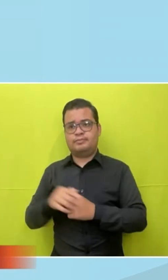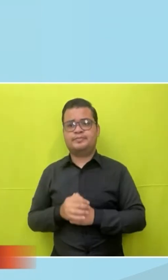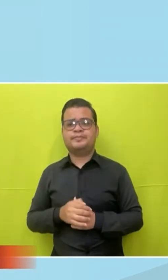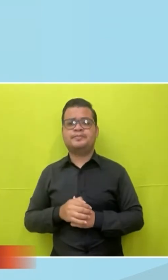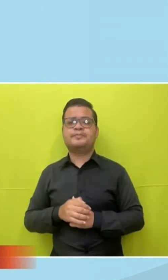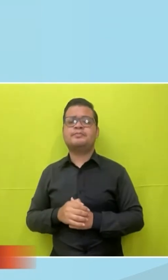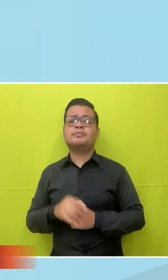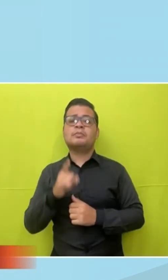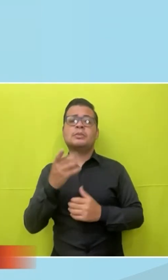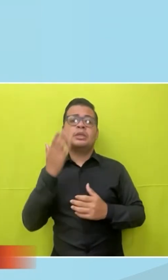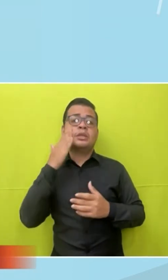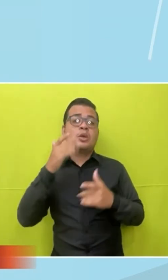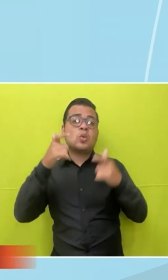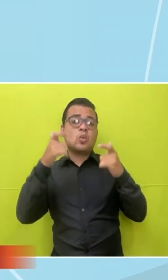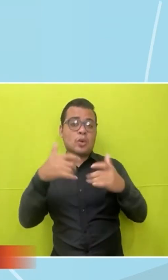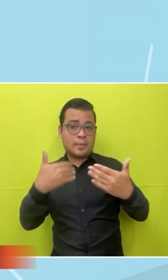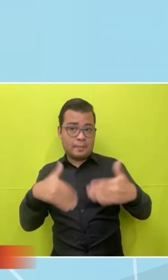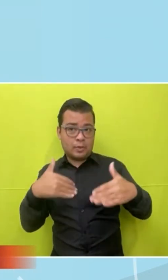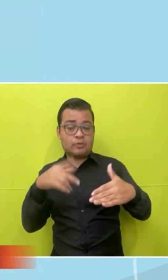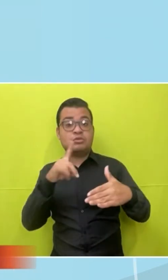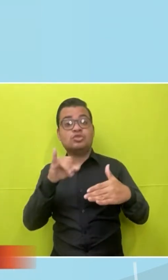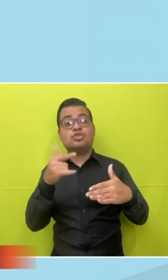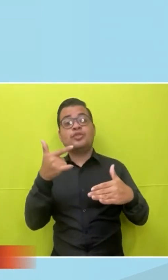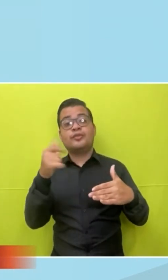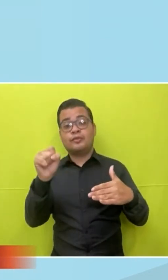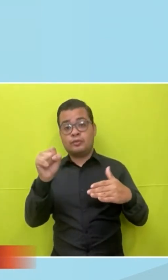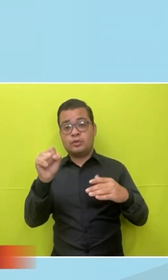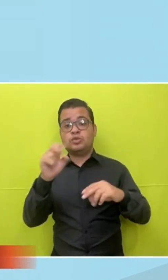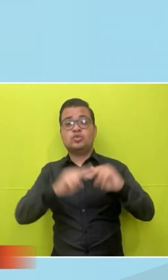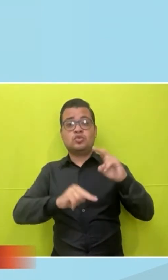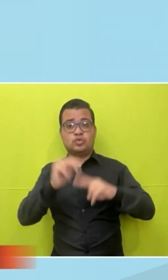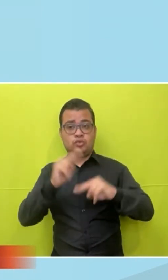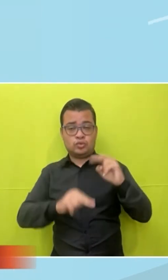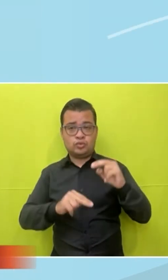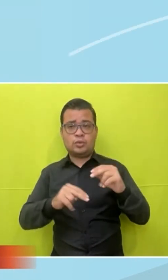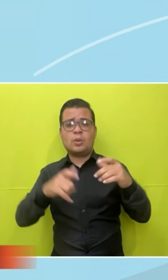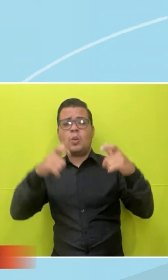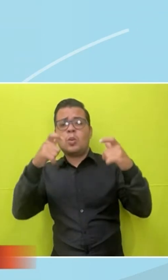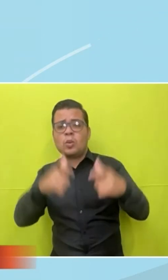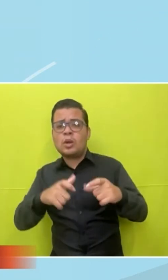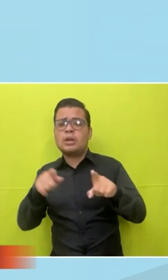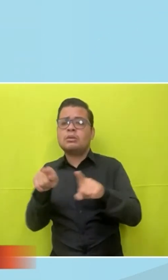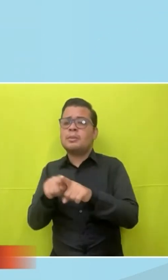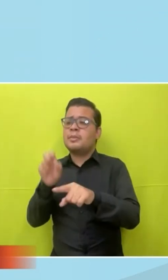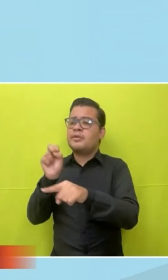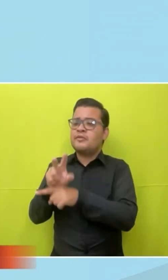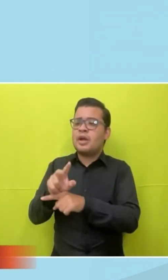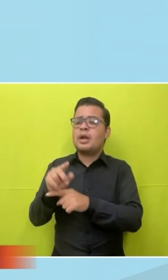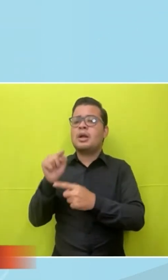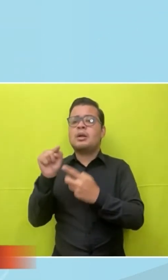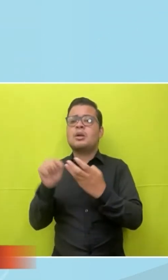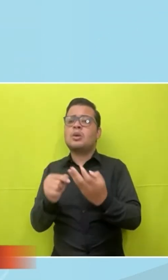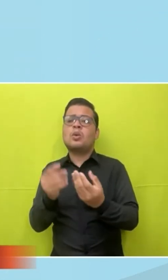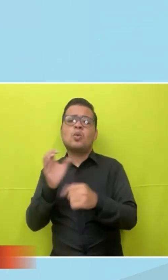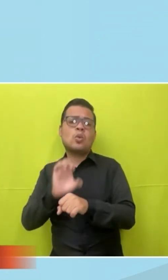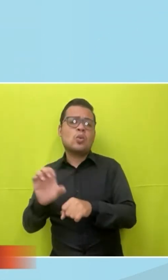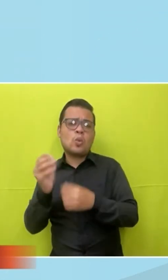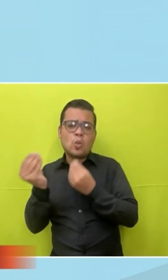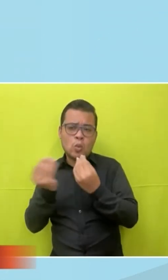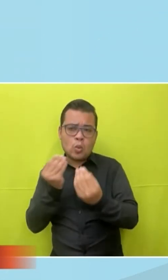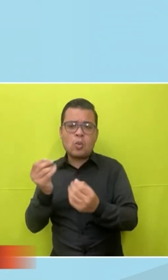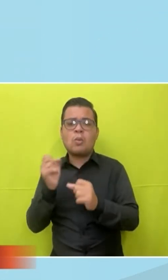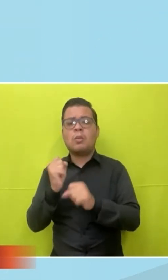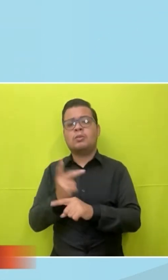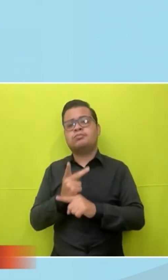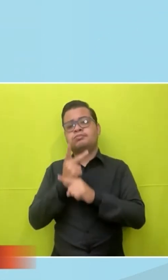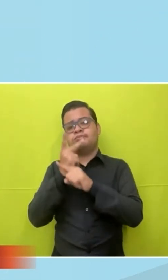de prova, que será no dia 28 de junho, e também mais informações sobre as vagas e sobre os cursos, você pode procurar